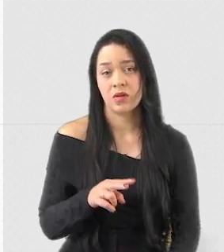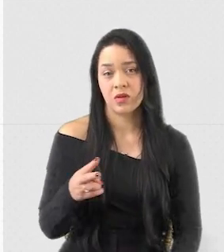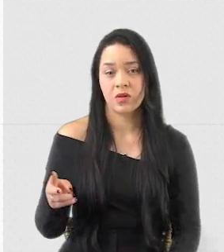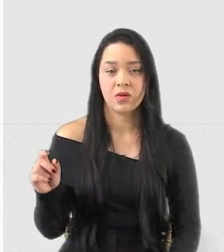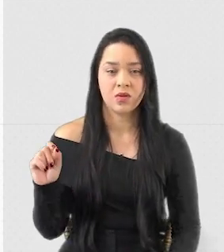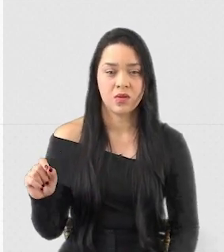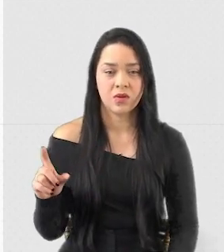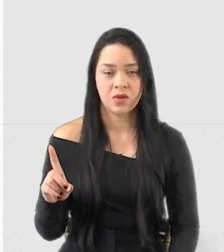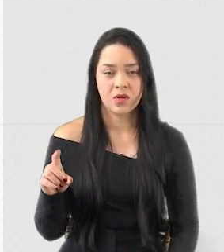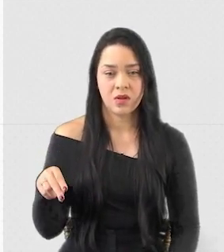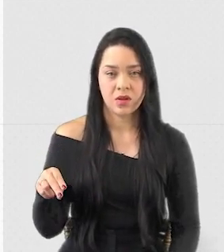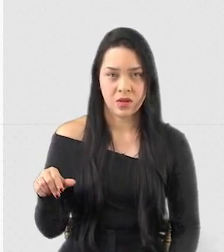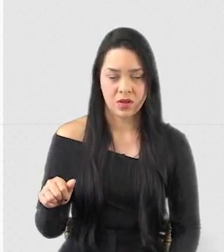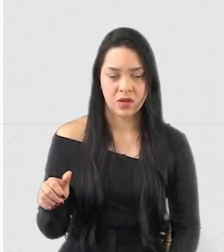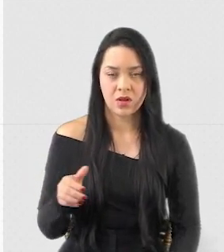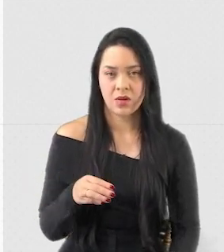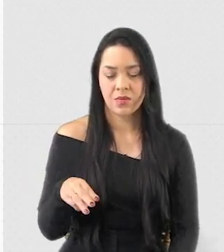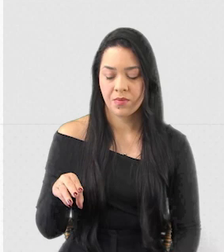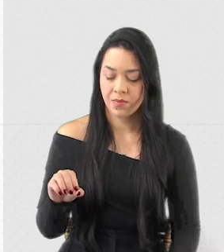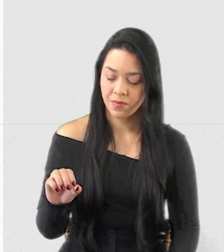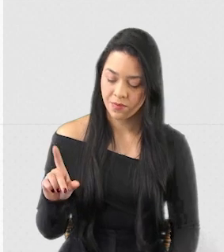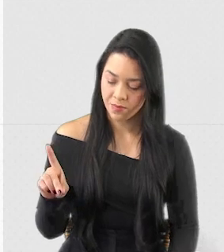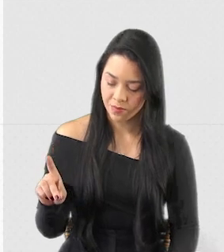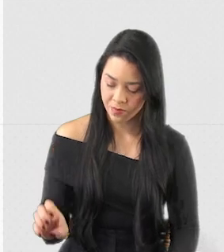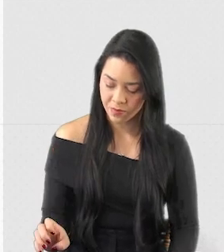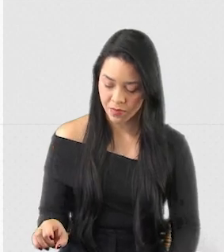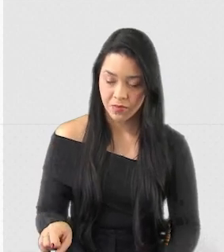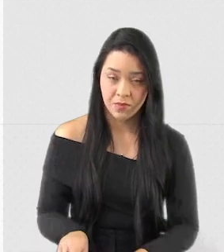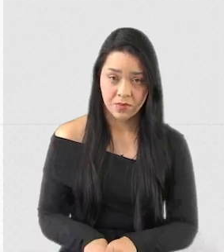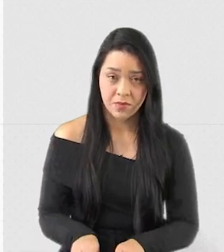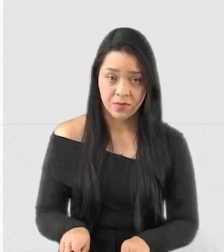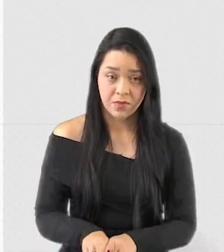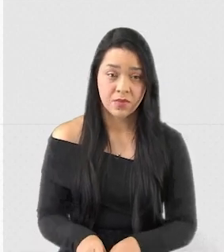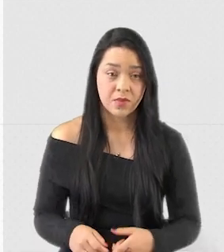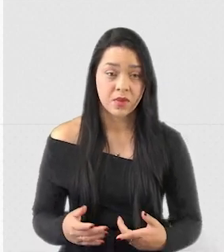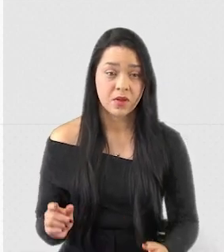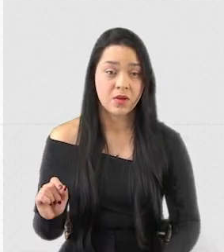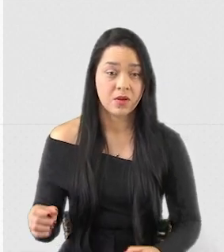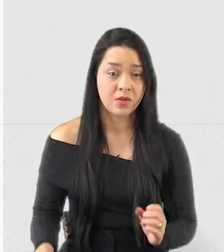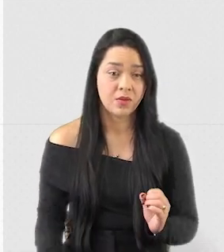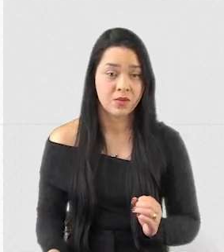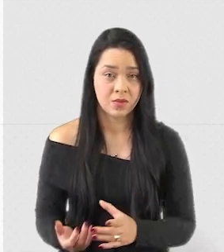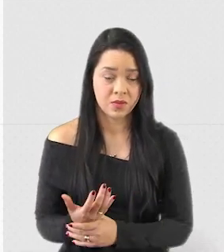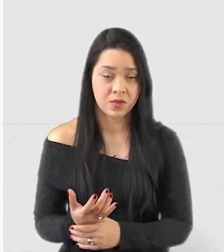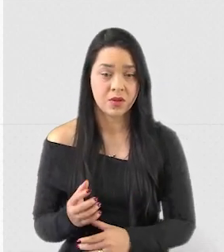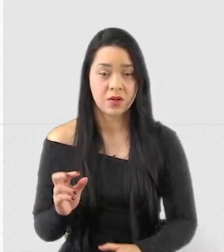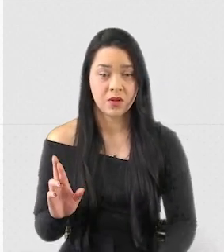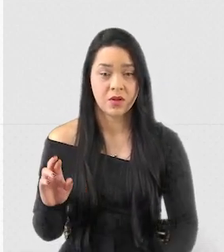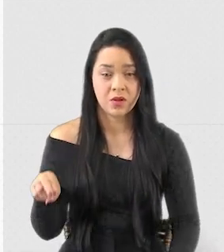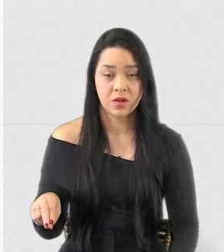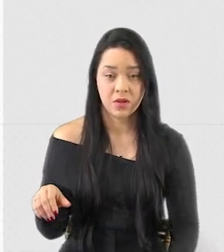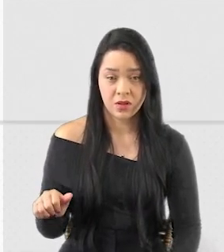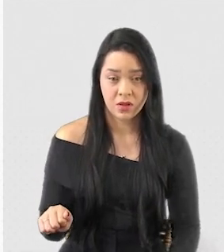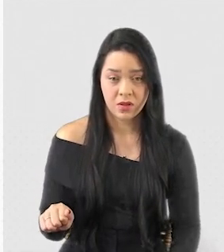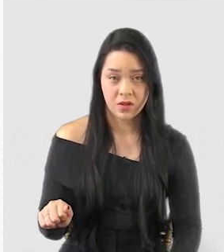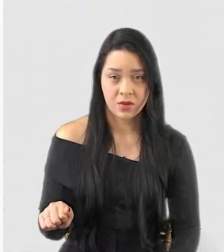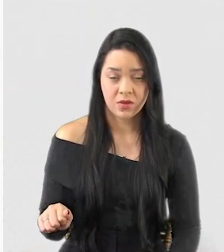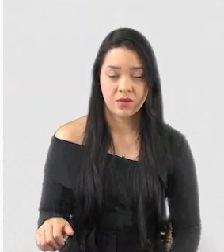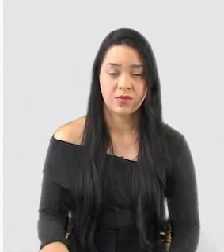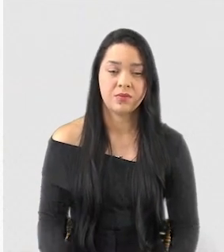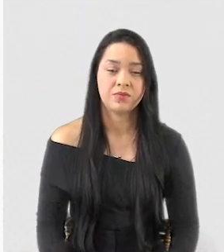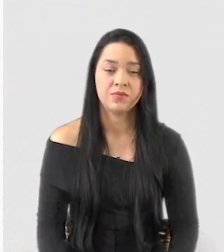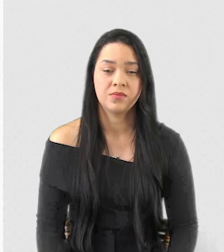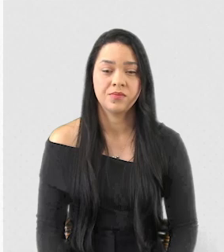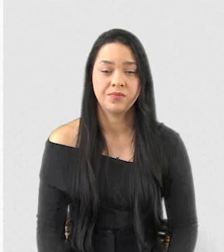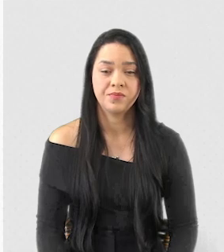tem um DNA molde, né, que vai servir de molde para produção do RNA mensageiro,